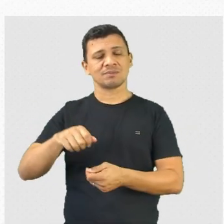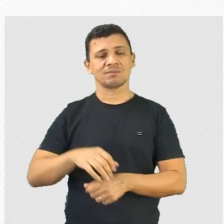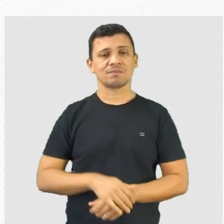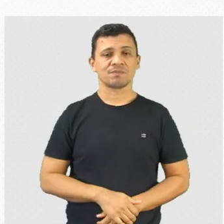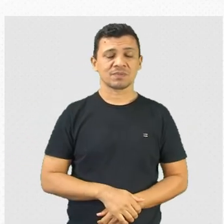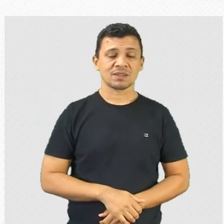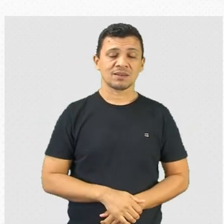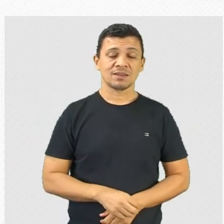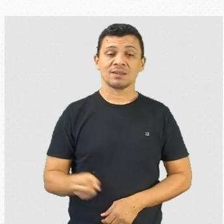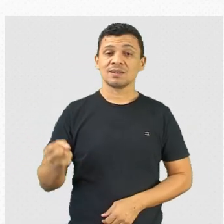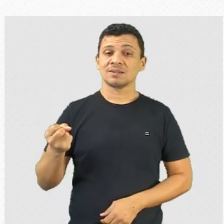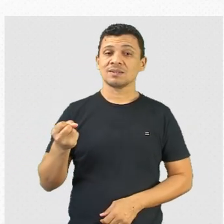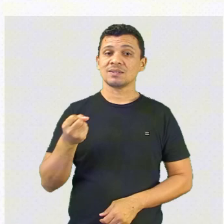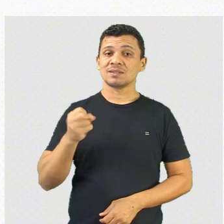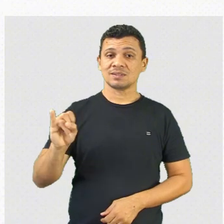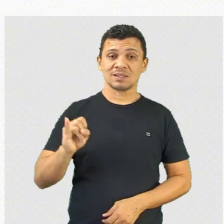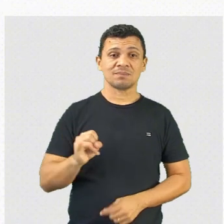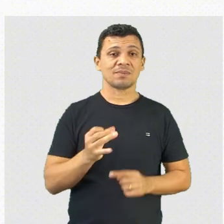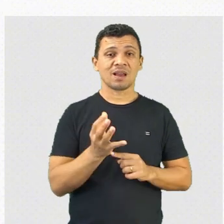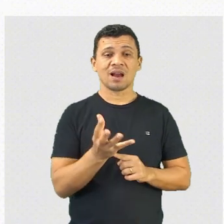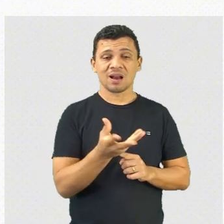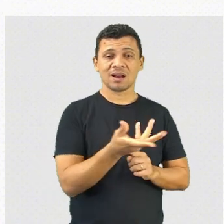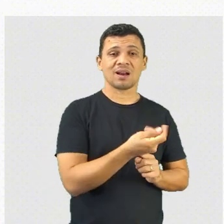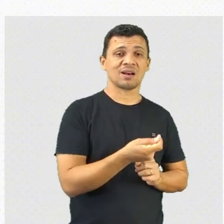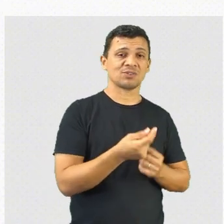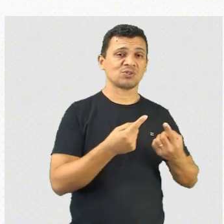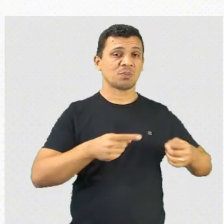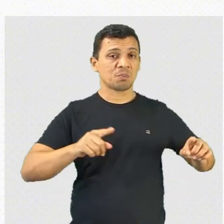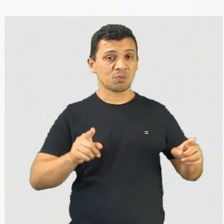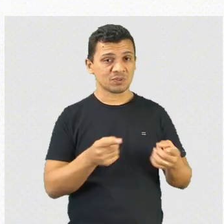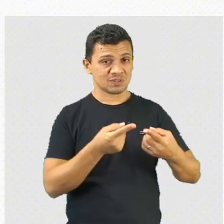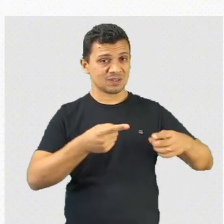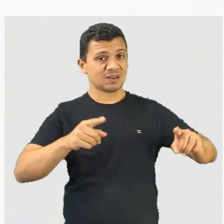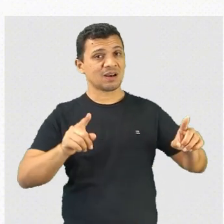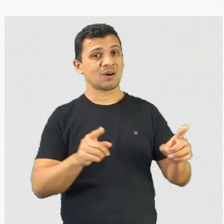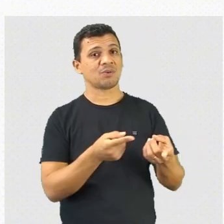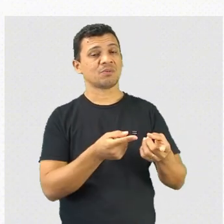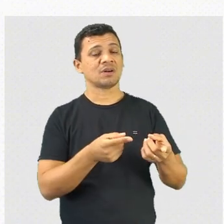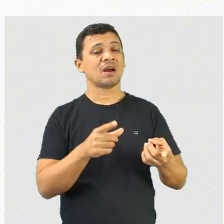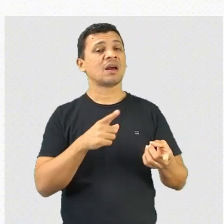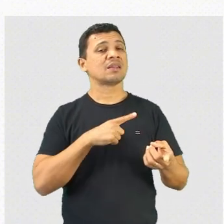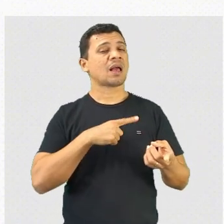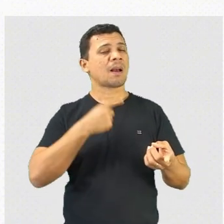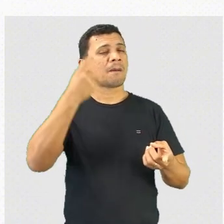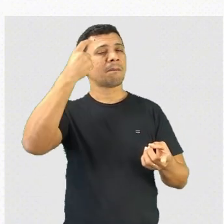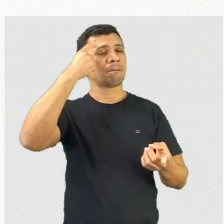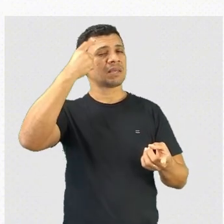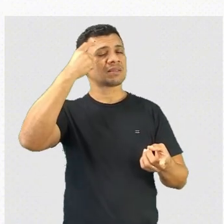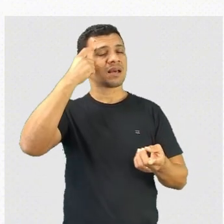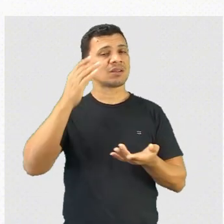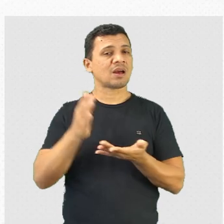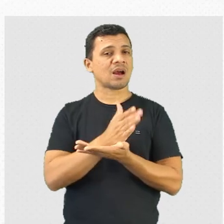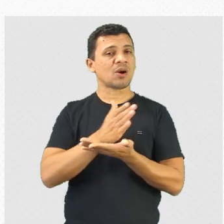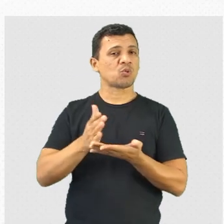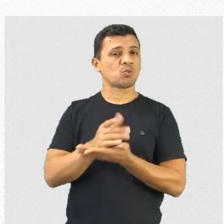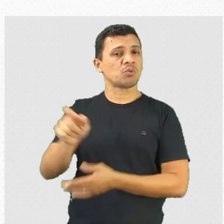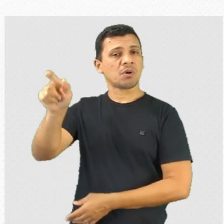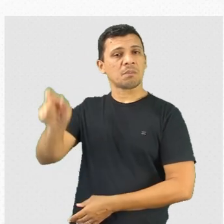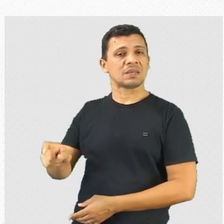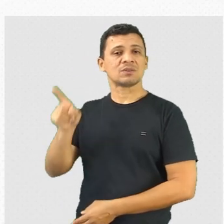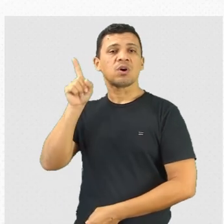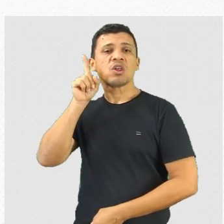se essas obras de artes musicais elas tivessem sido pensadas por algum norte-americano, né,